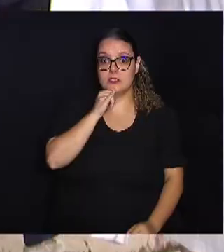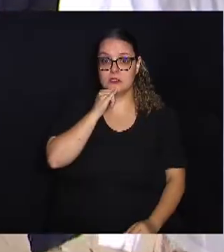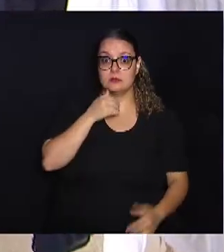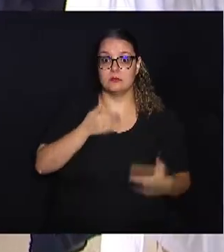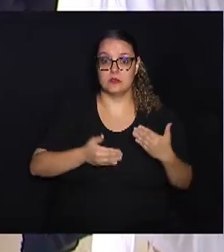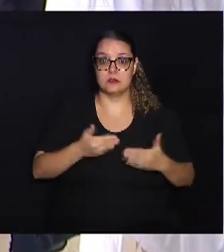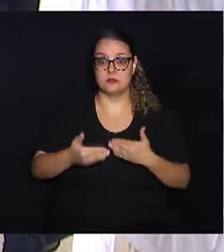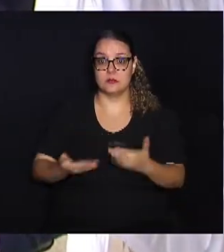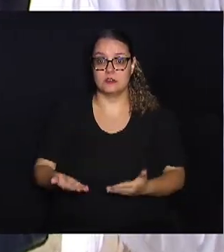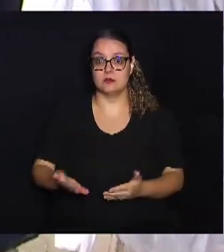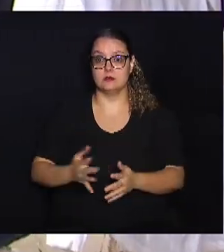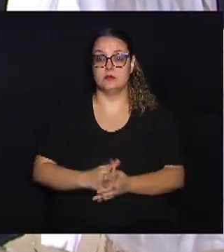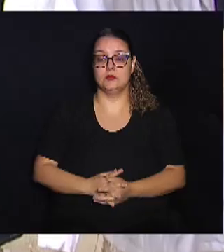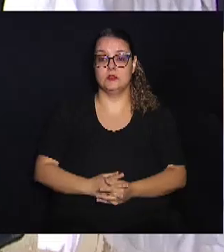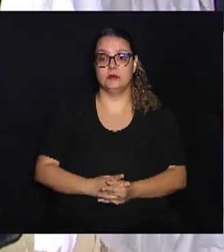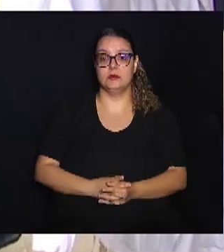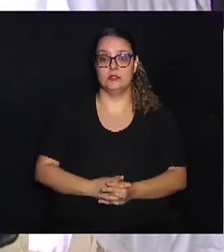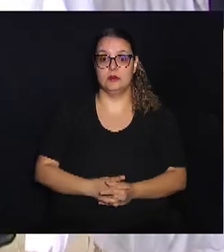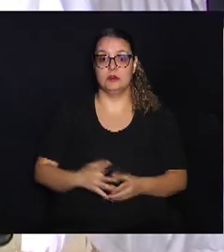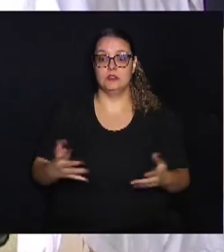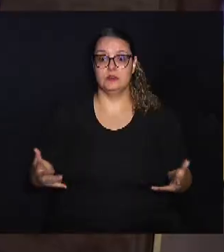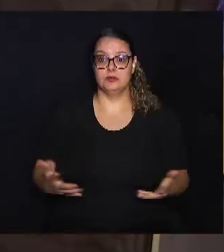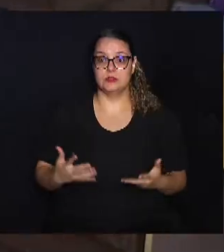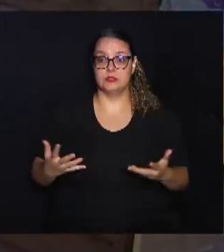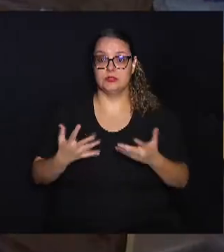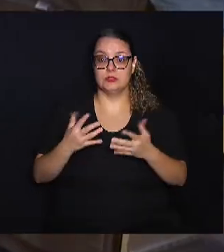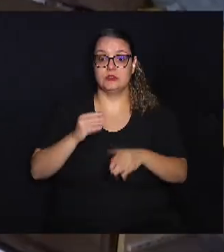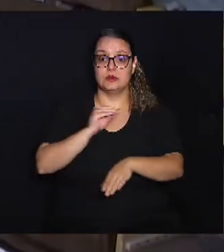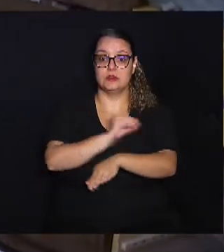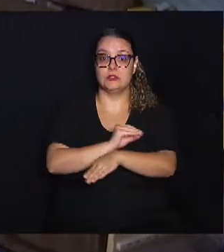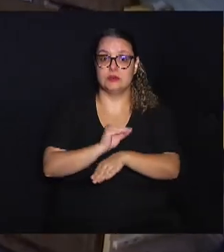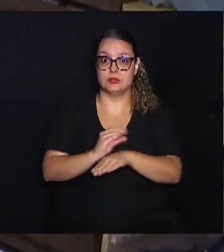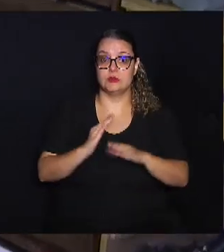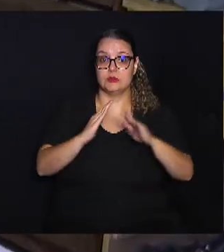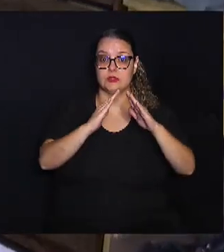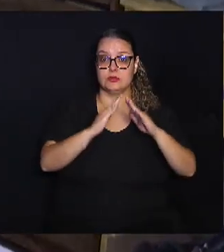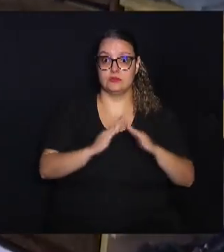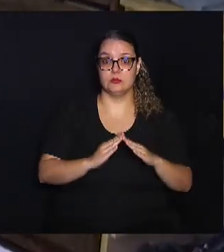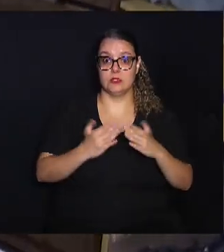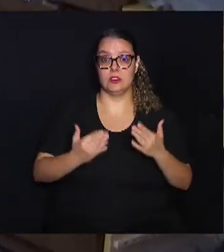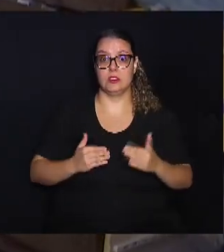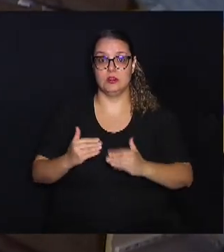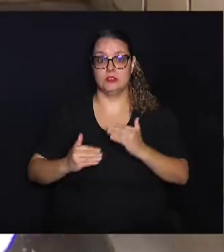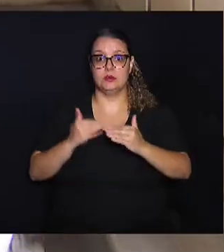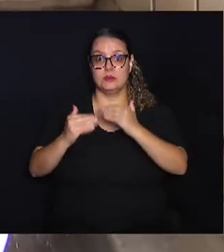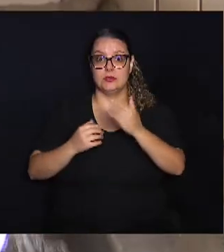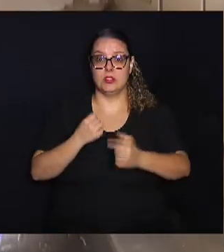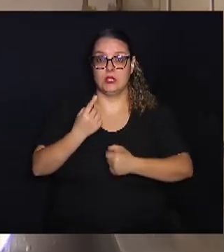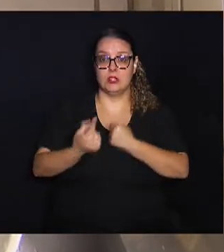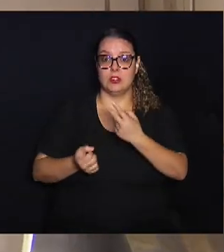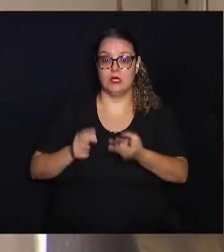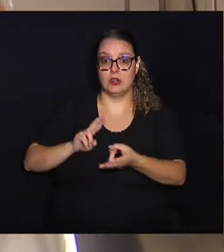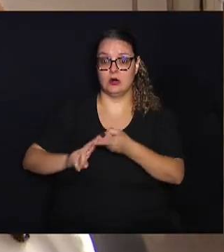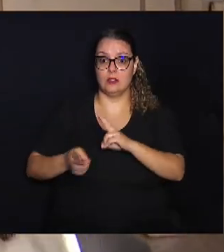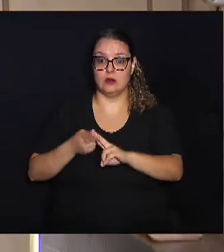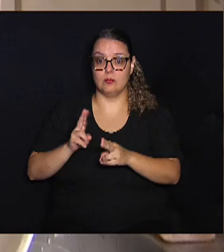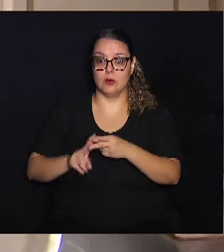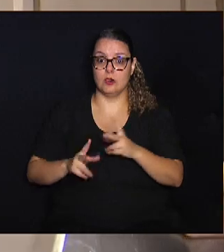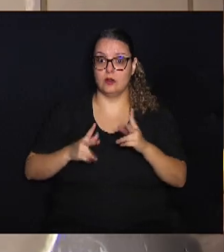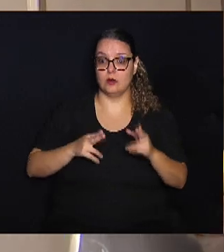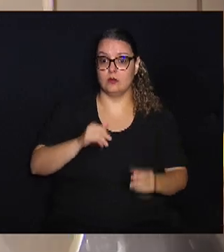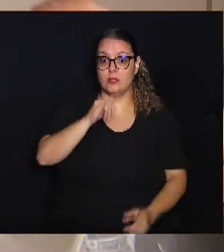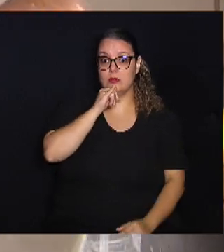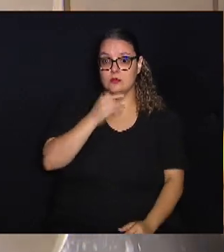processo, de incentivá-lo a cuidar de uma casa, a desenvolver algumas habilidades,